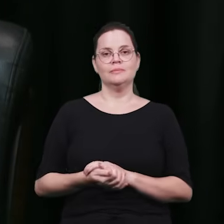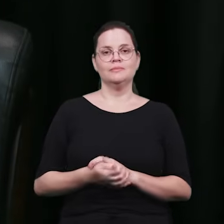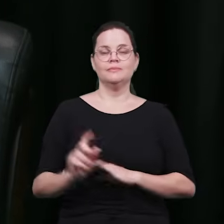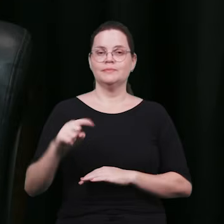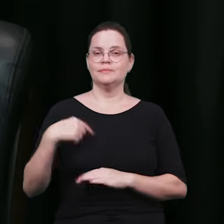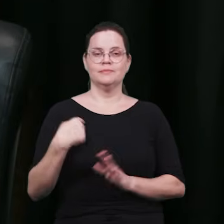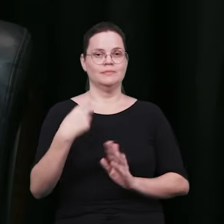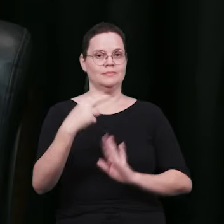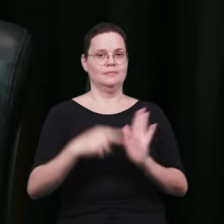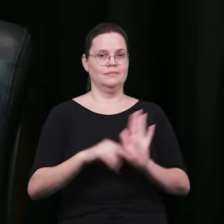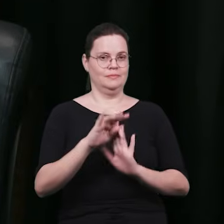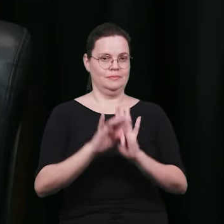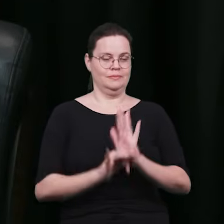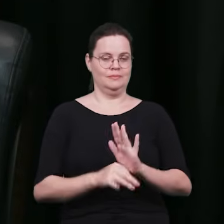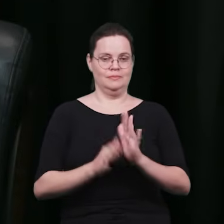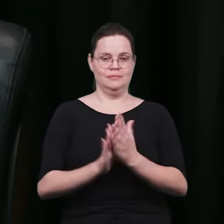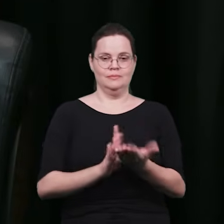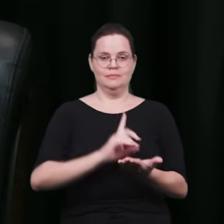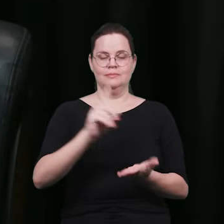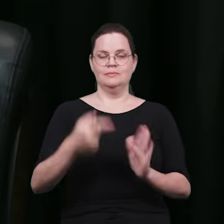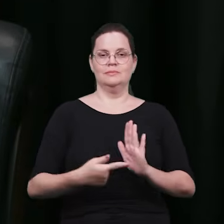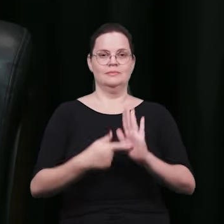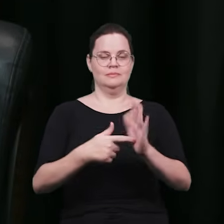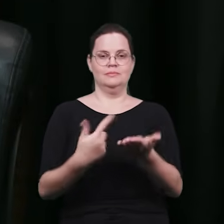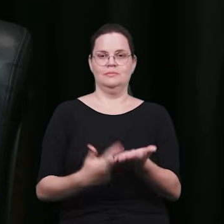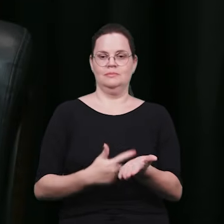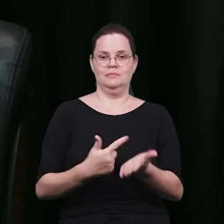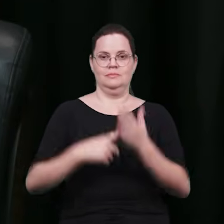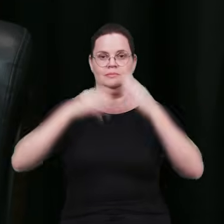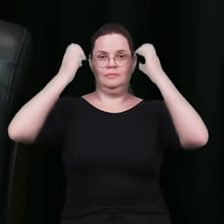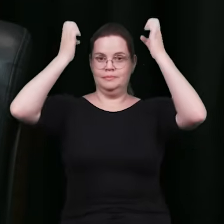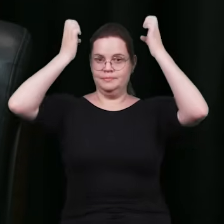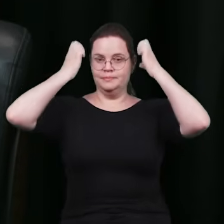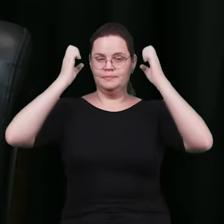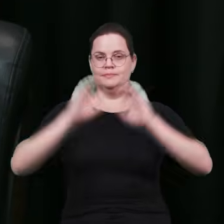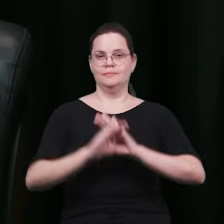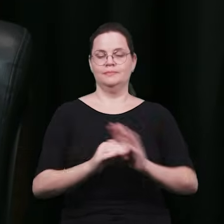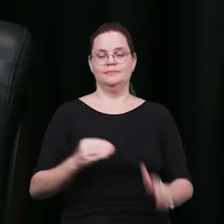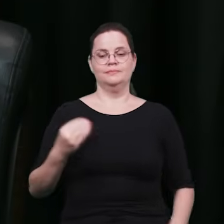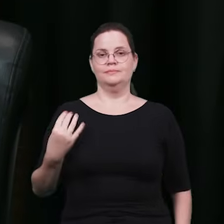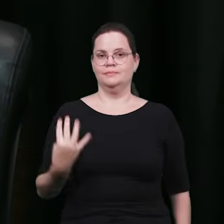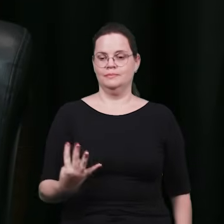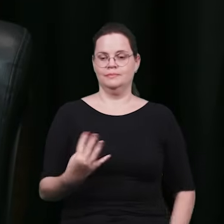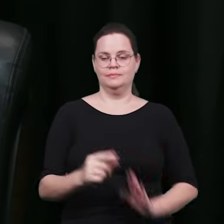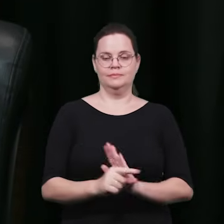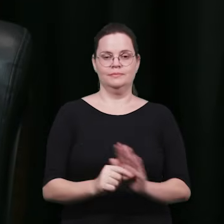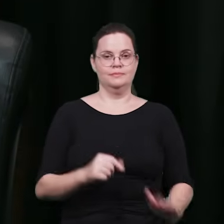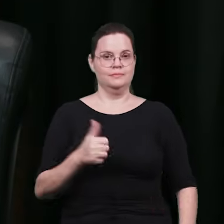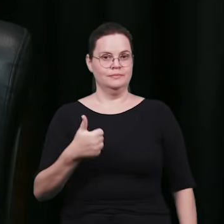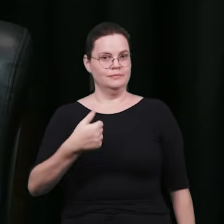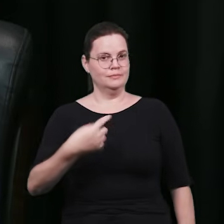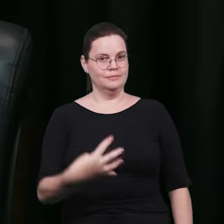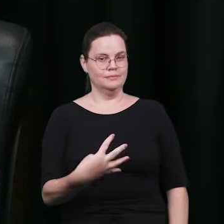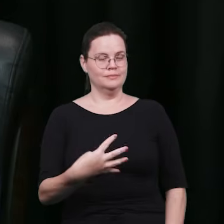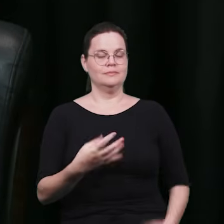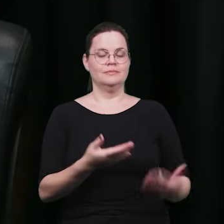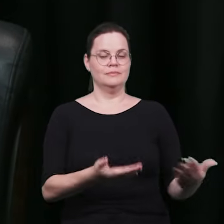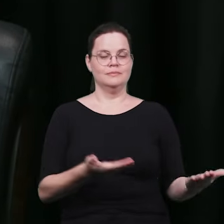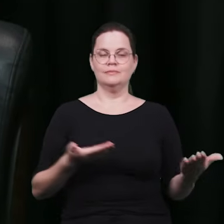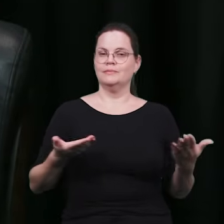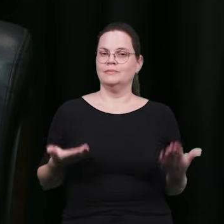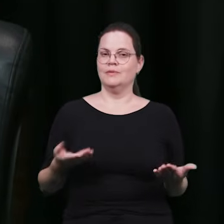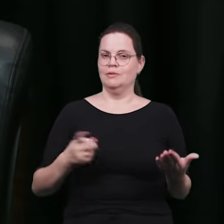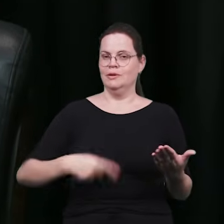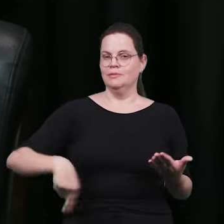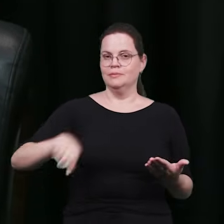de Deus, que está no livro de Esté, capítulo 4, verso 14. Convidamos